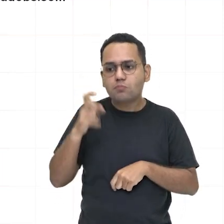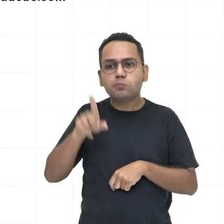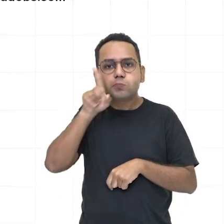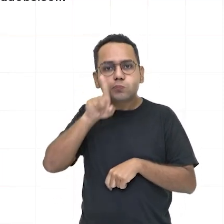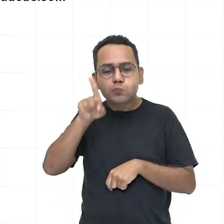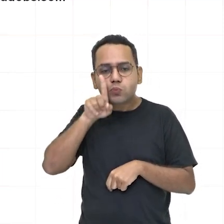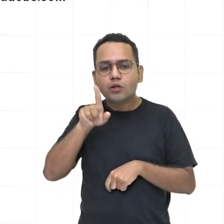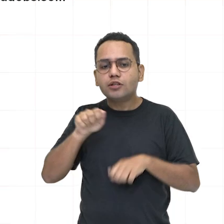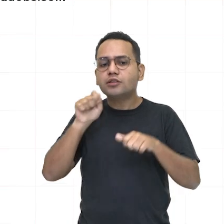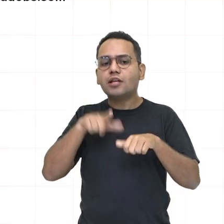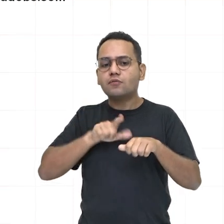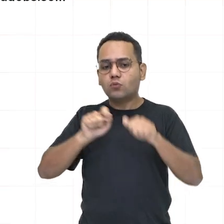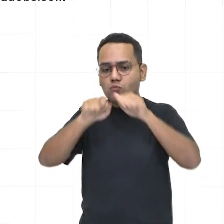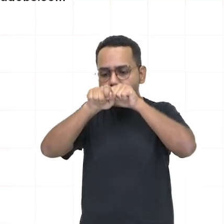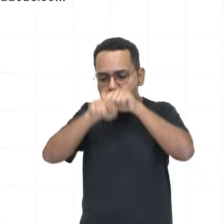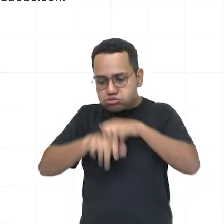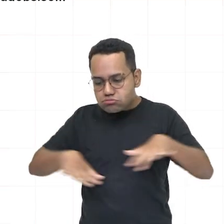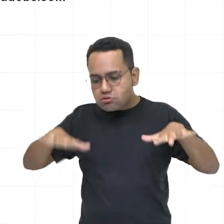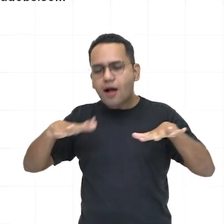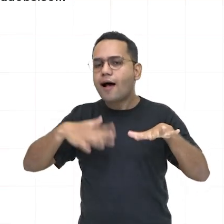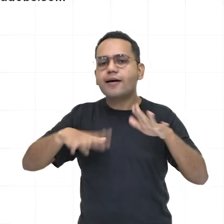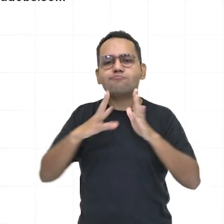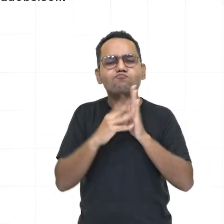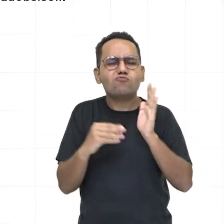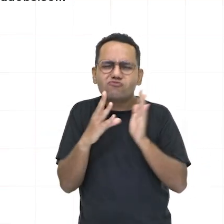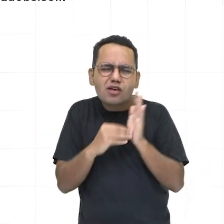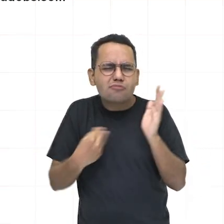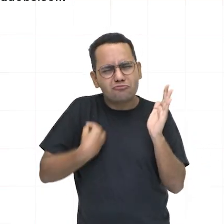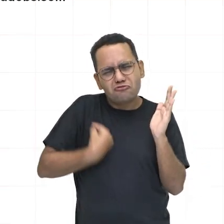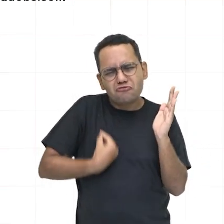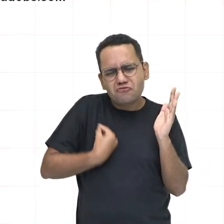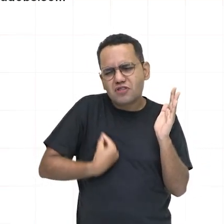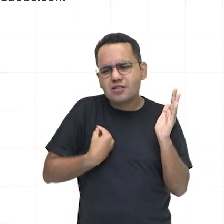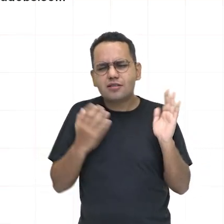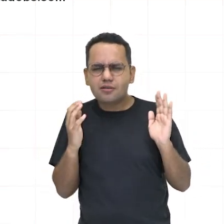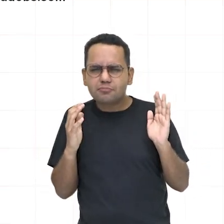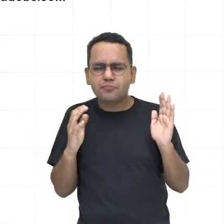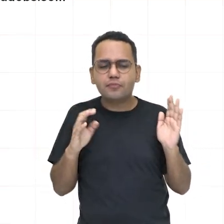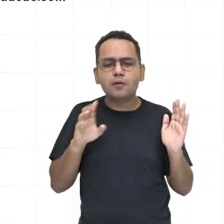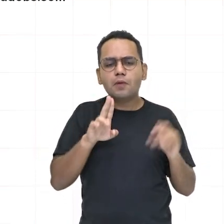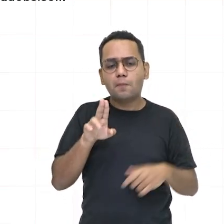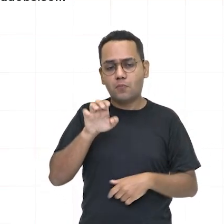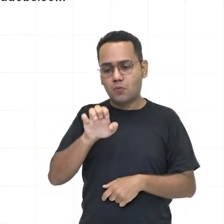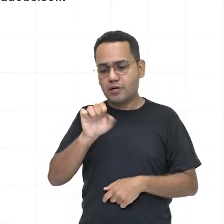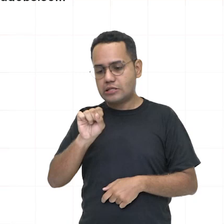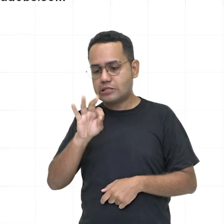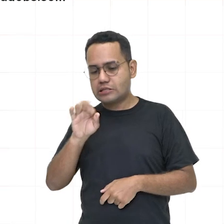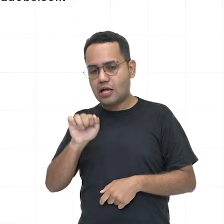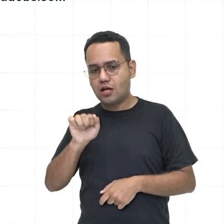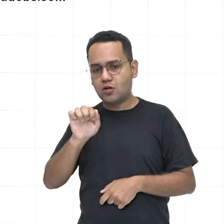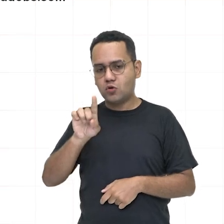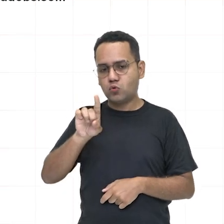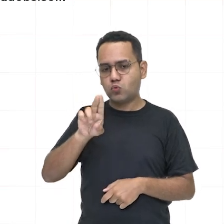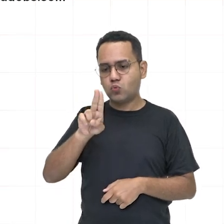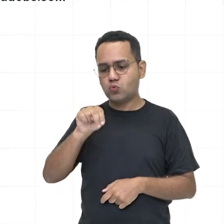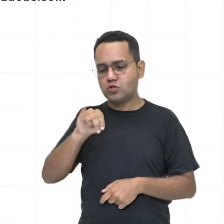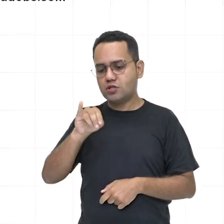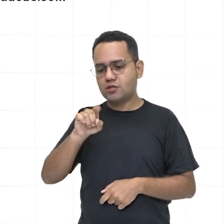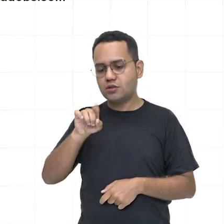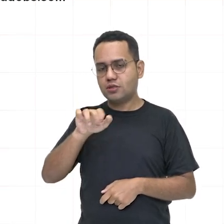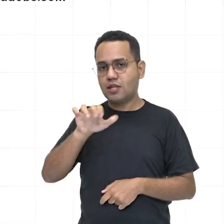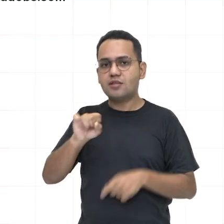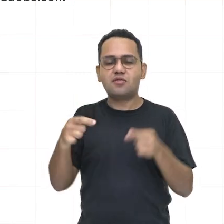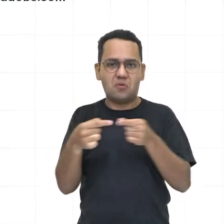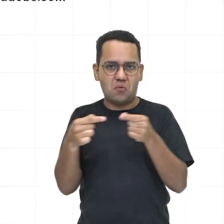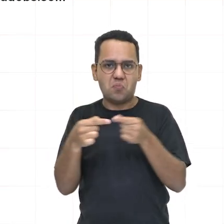estadunidense. Essa palavra estadunidense diz respeito a Estados Unidos, tá? Então, como que eles difundiram